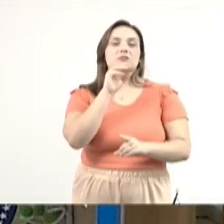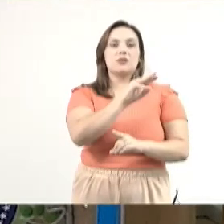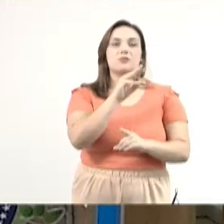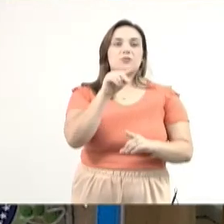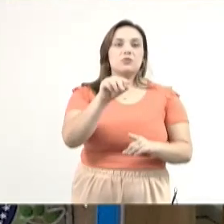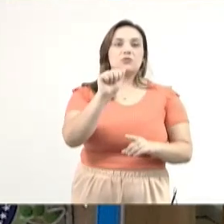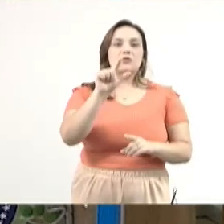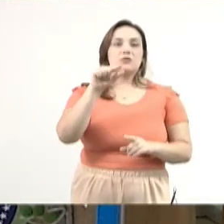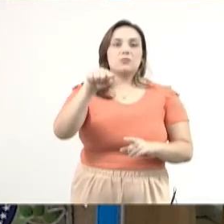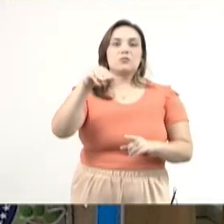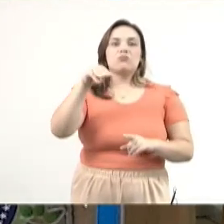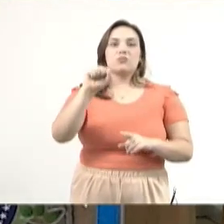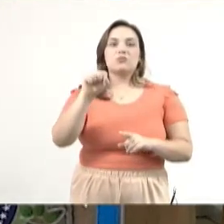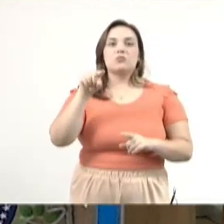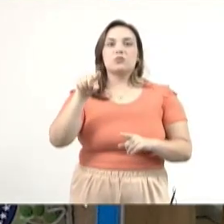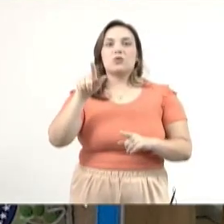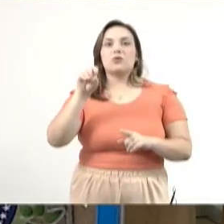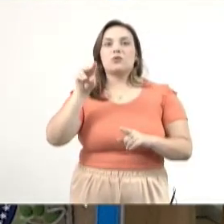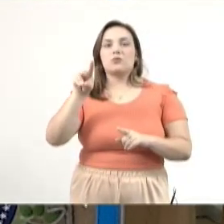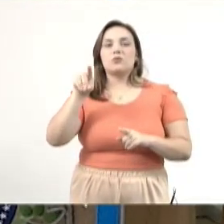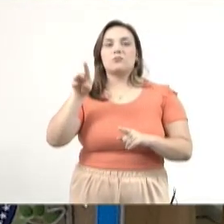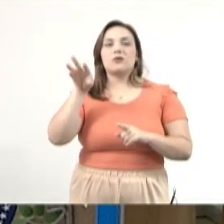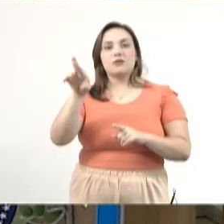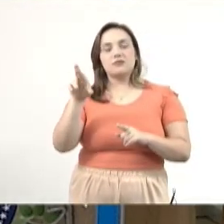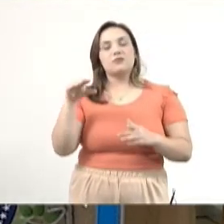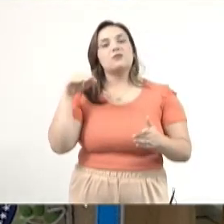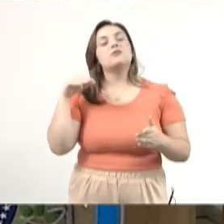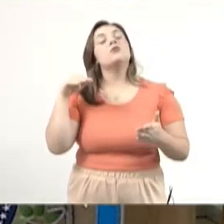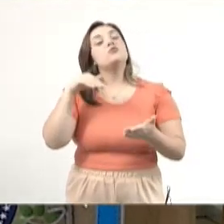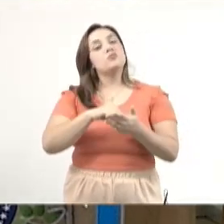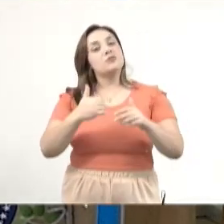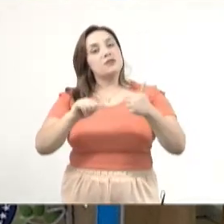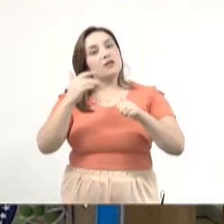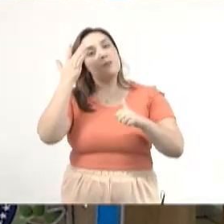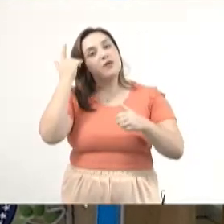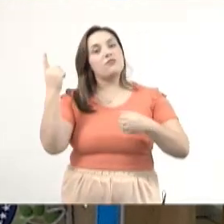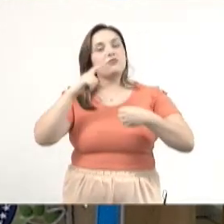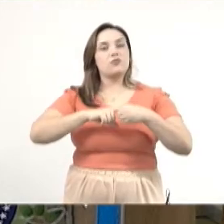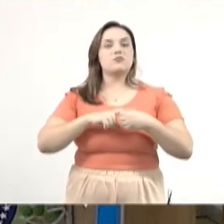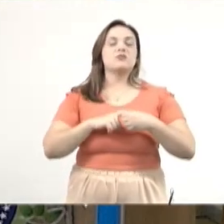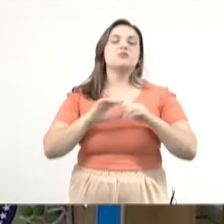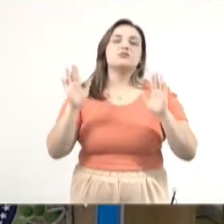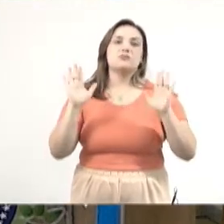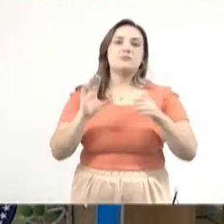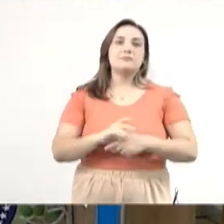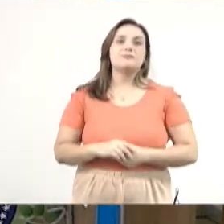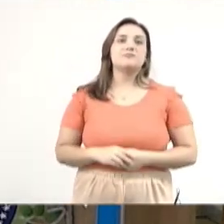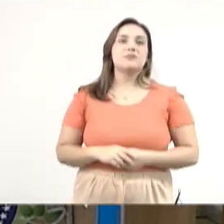www.al.ms.gov.br. Redação Final volta amanhã, logo após a sessão. Tchau!